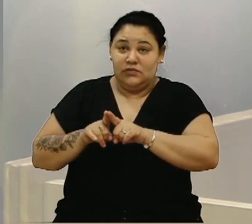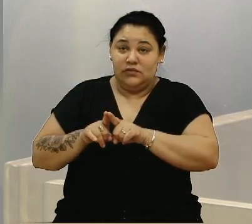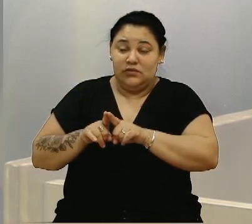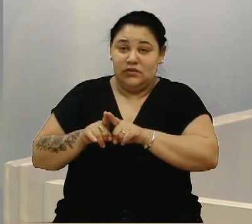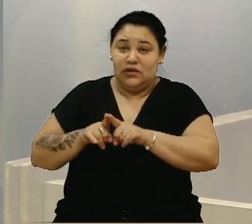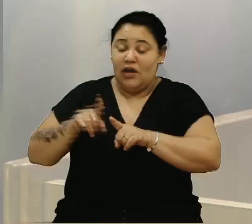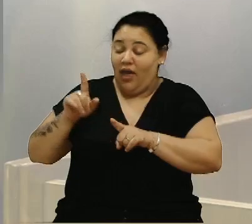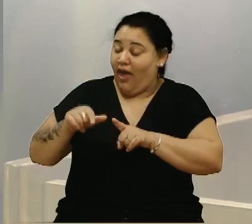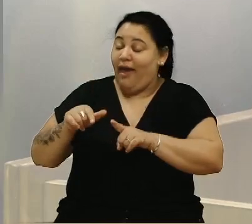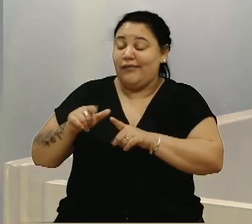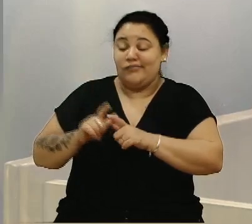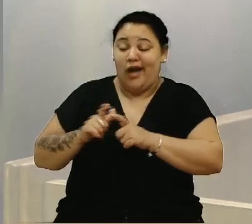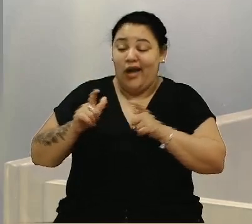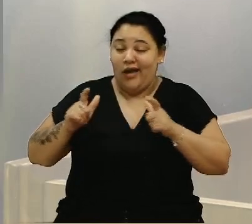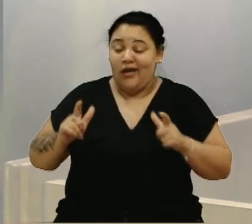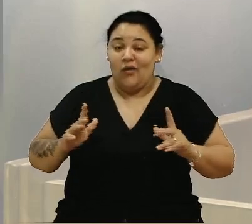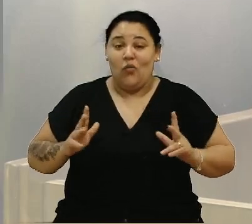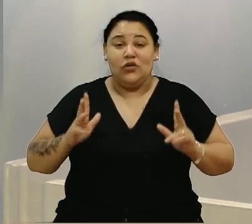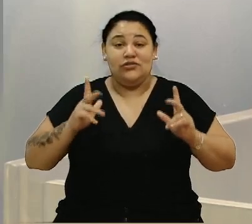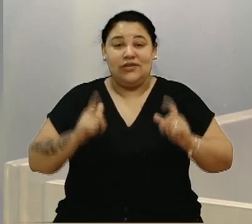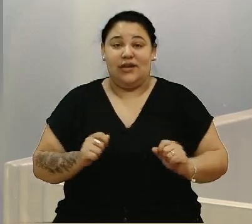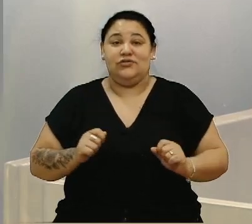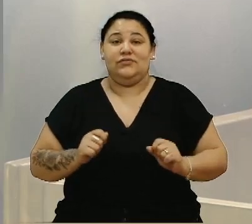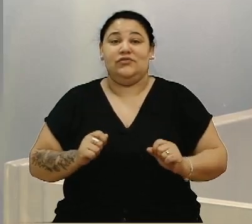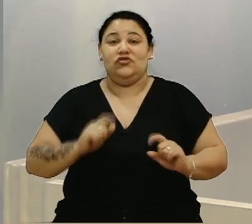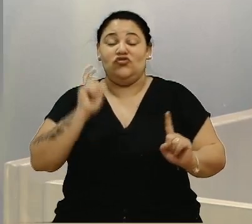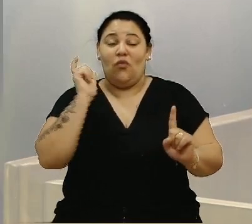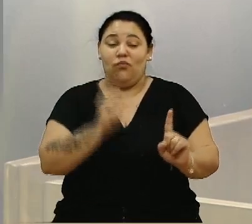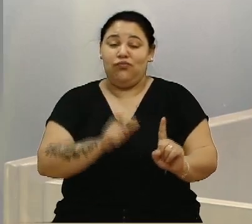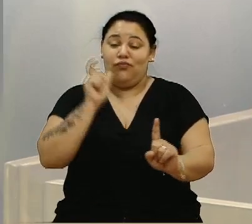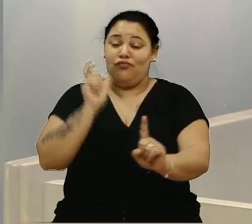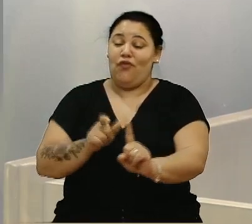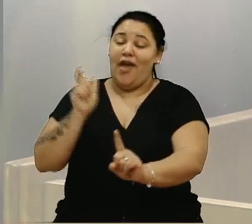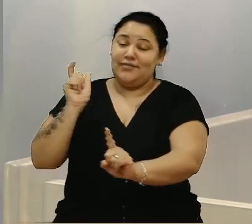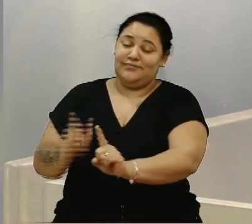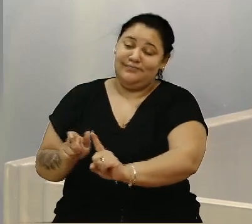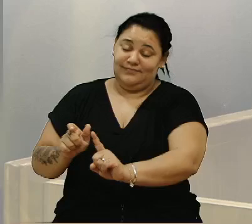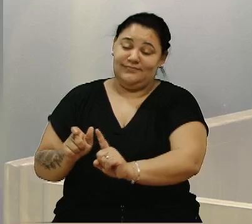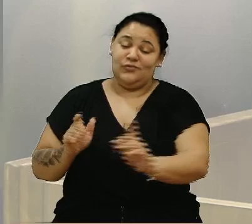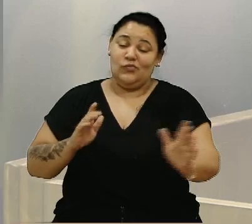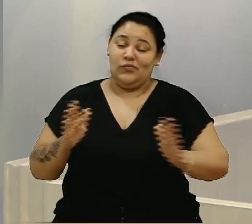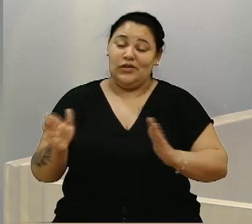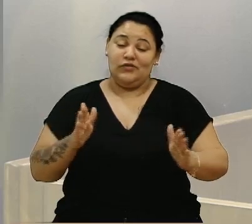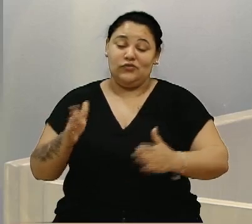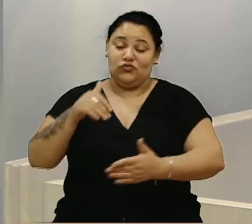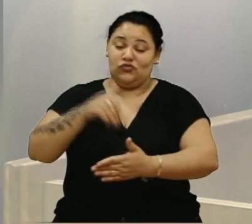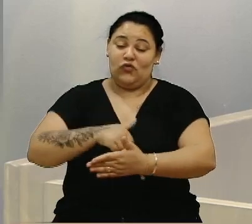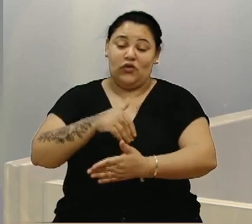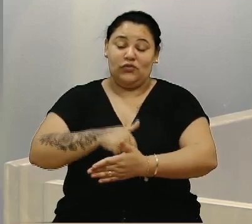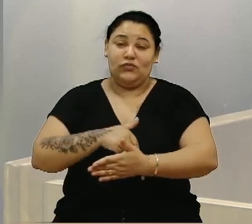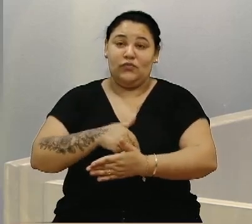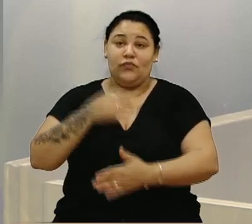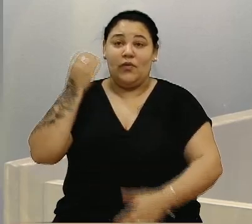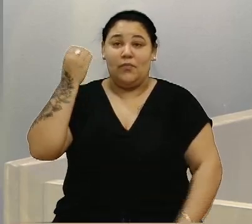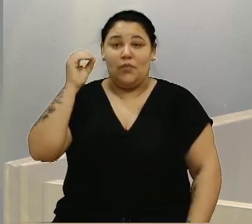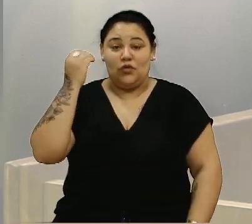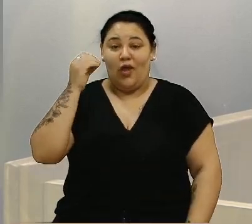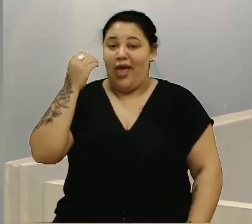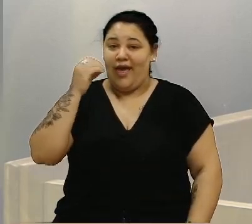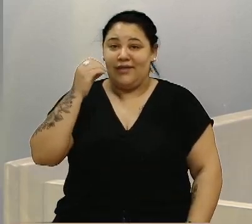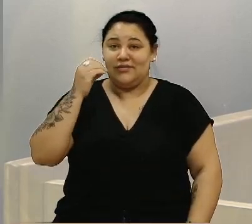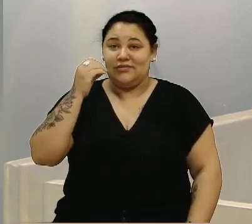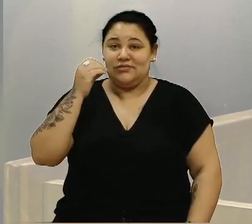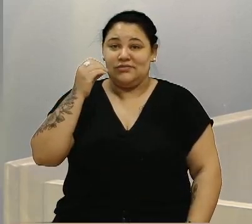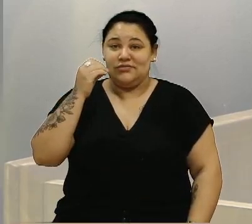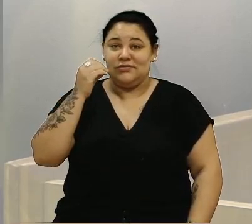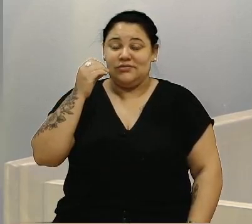nessa grande quantidade de ofensas que acontecem durante o período eleitoral. Porto Alegre, se não me engano, chegou a 34%